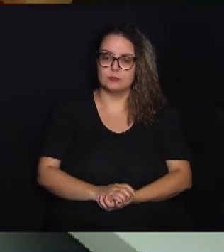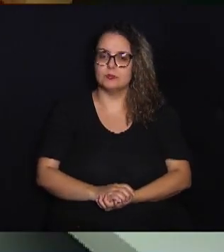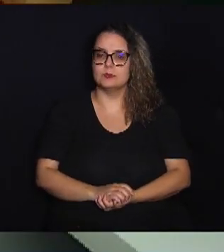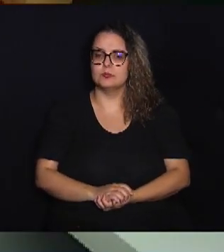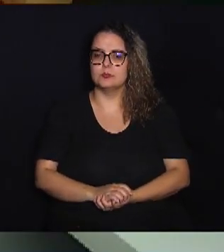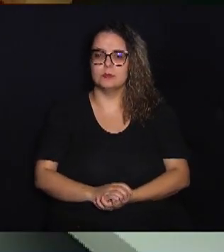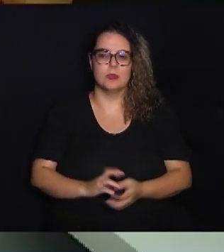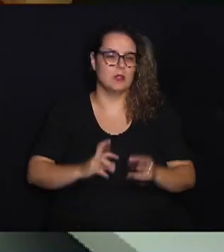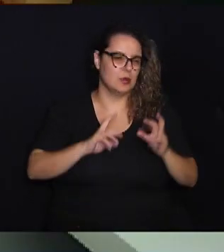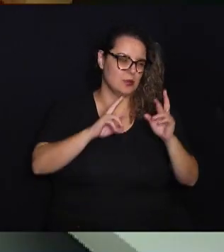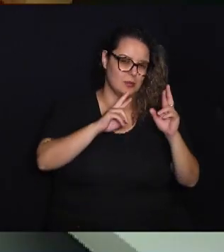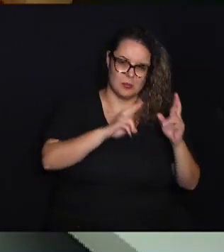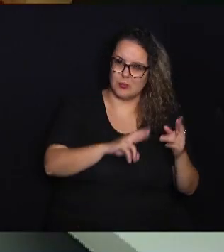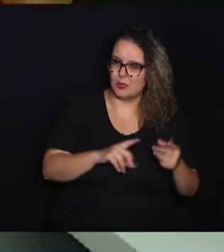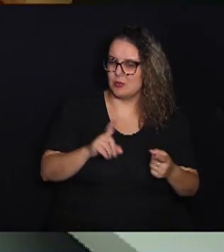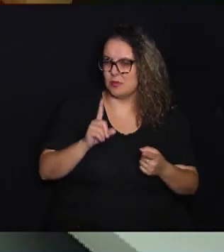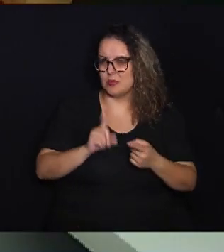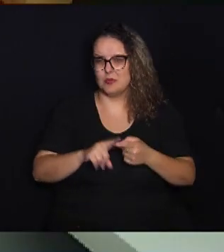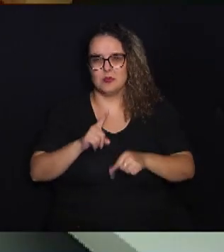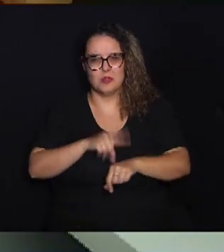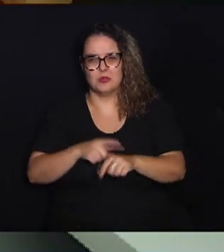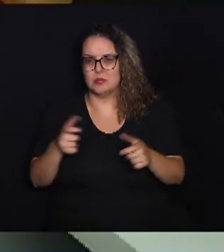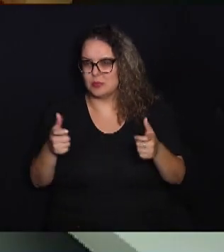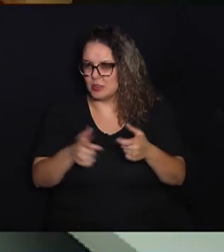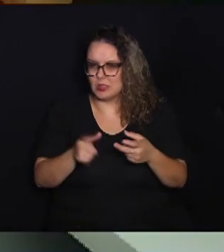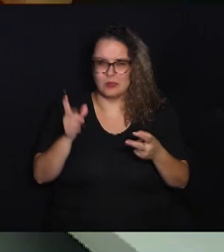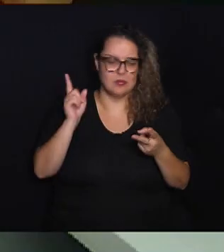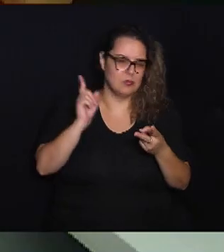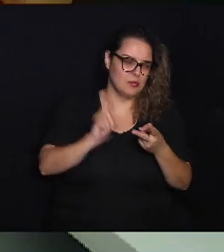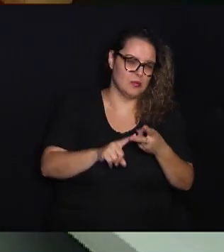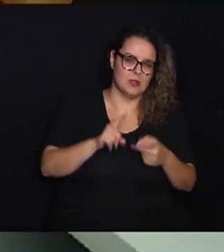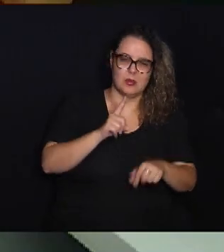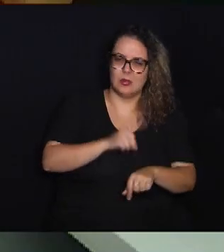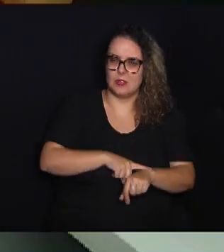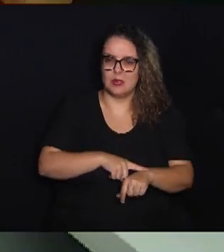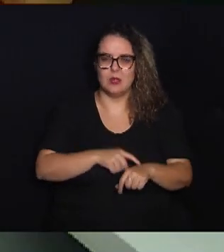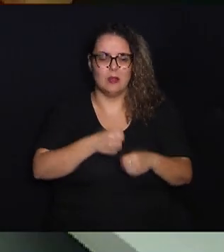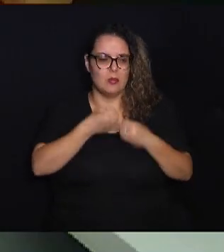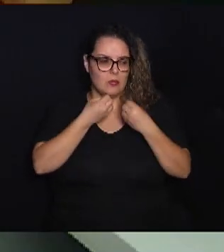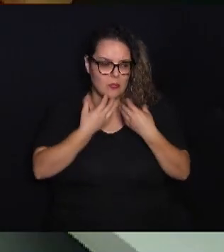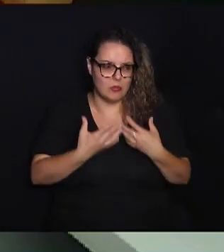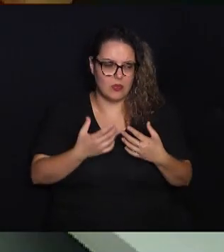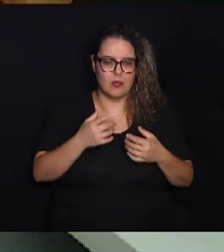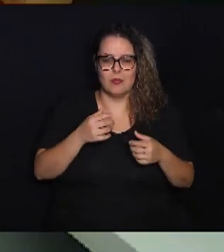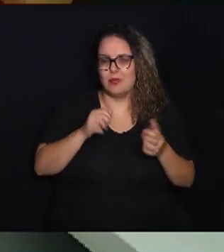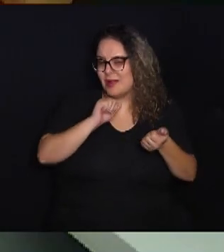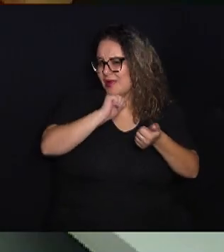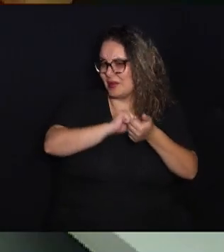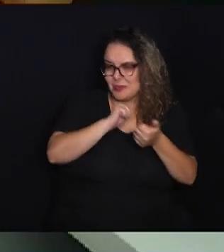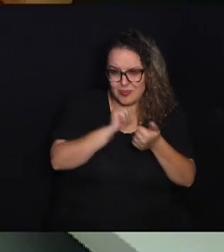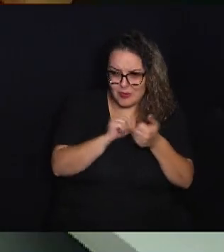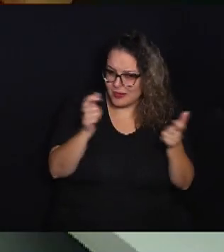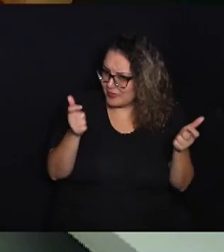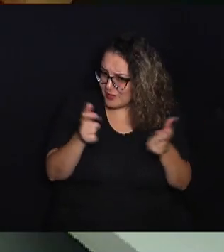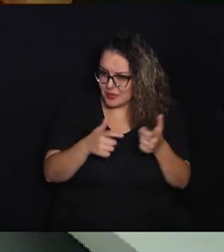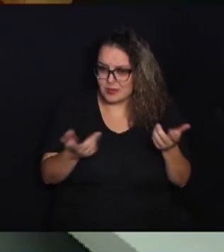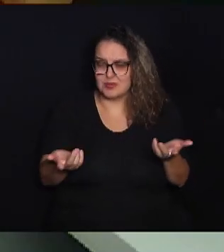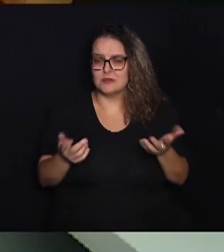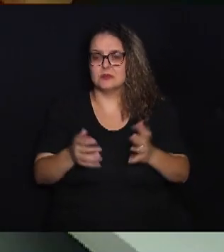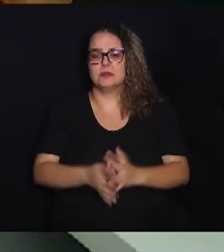ruim seja por número de horas reduzida, pelo número de horas bom, mas a qualidade do sono reduzida, né?